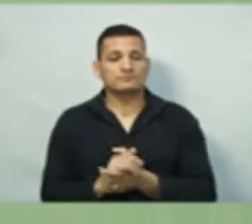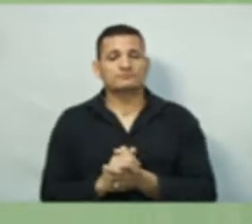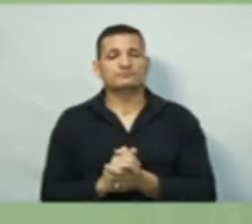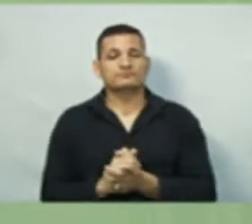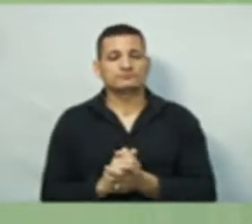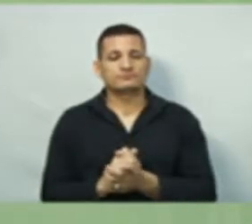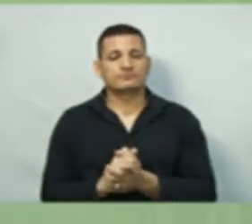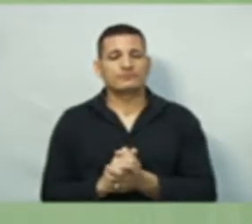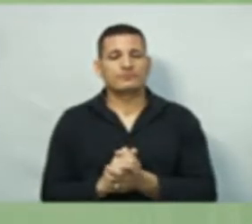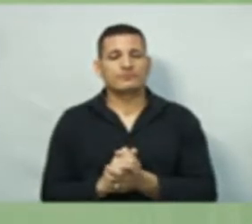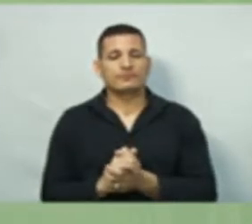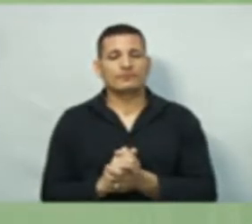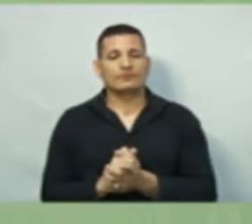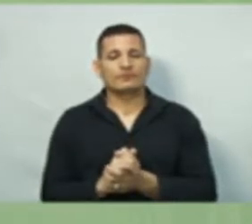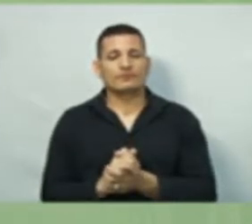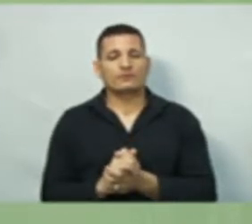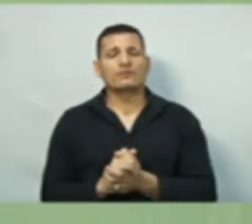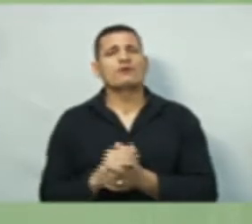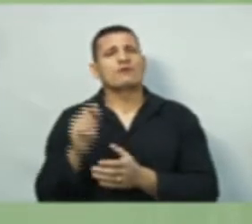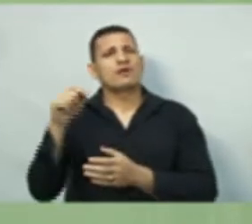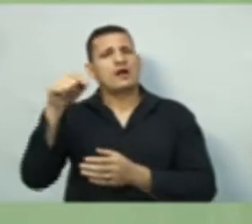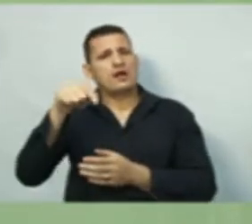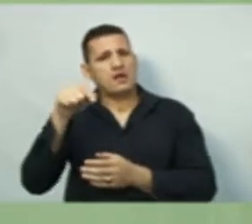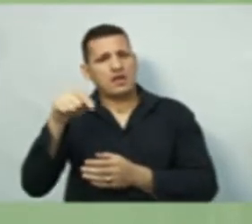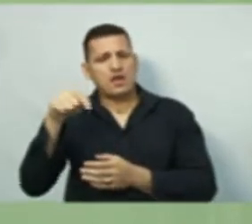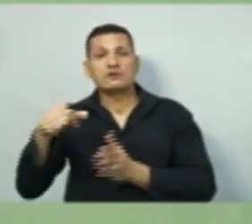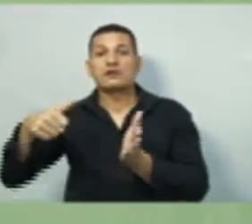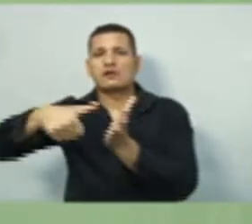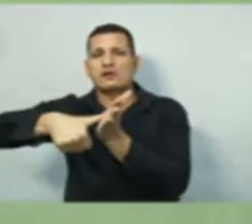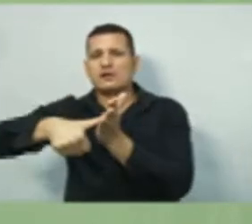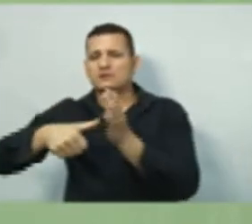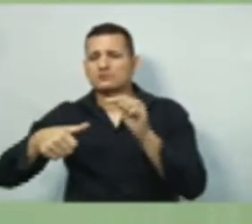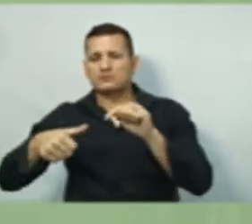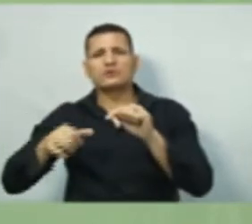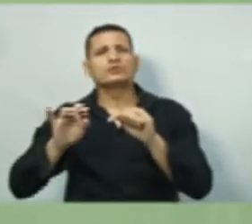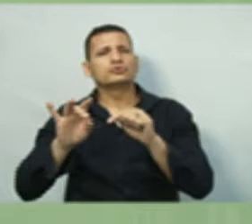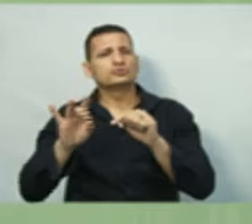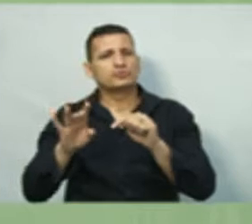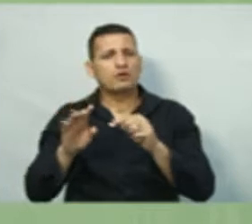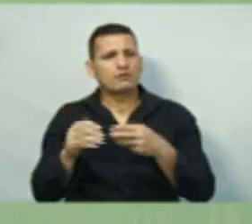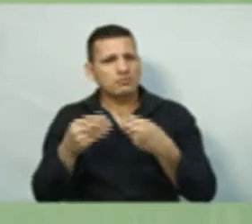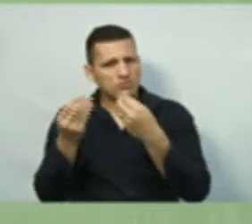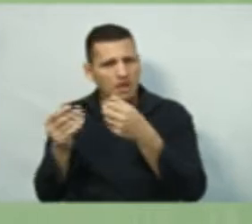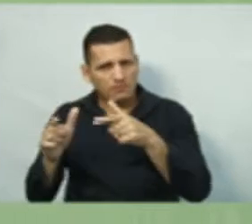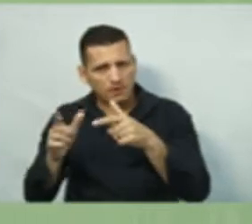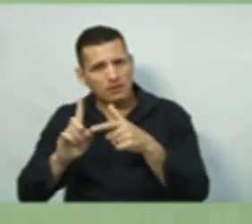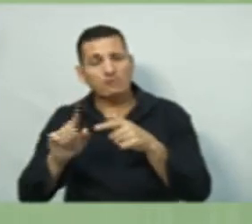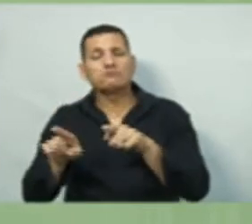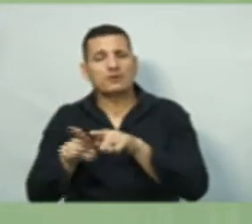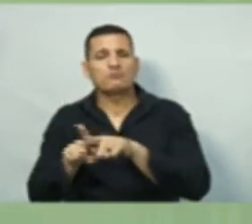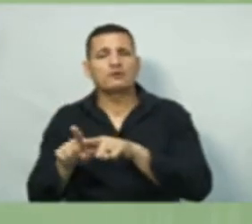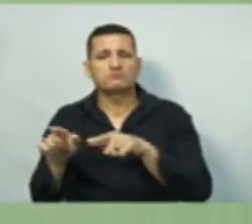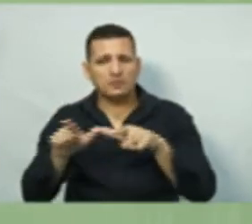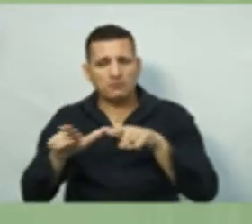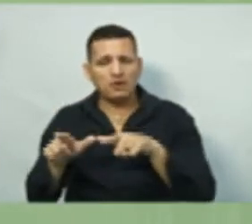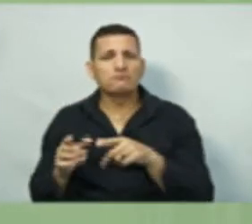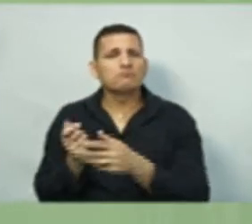de forma que o sócio não só preste um serviço, mas também receba os serviços da cooperativa,